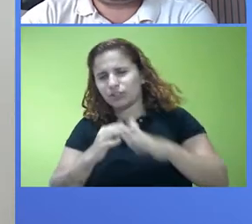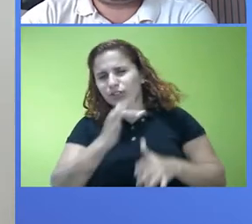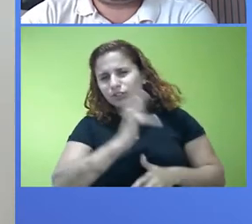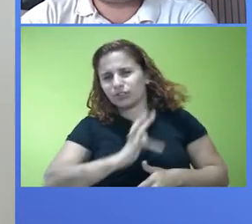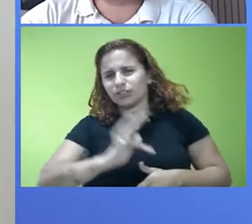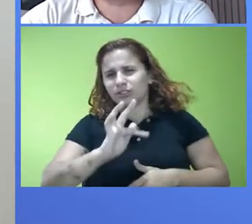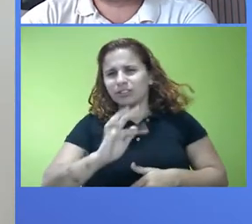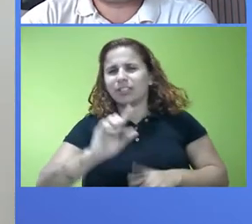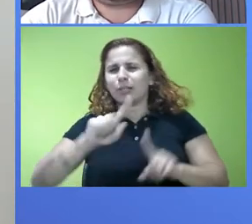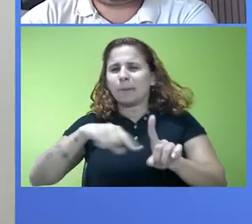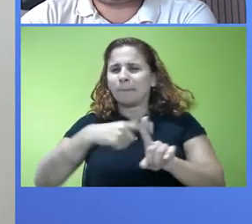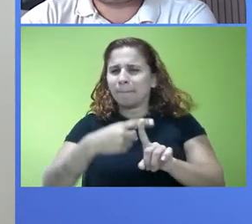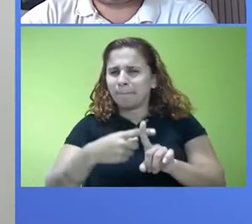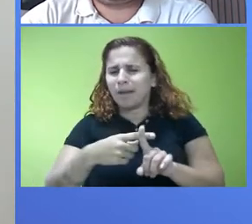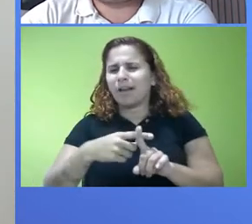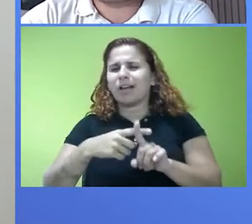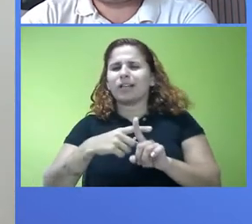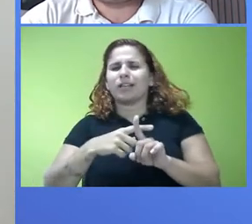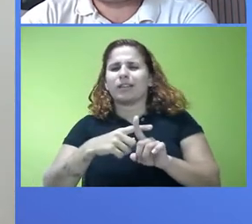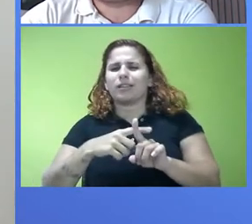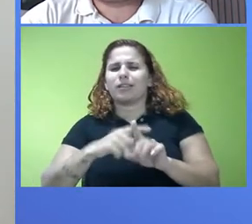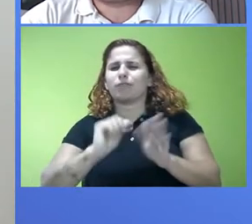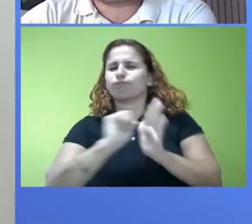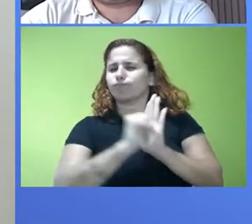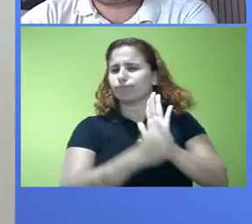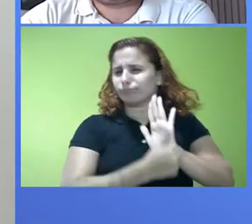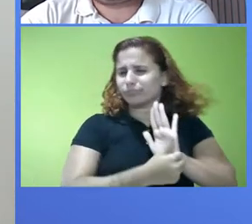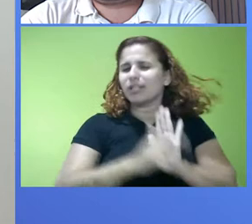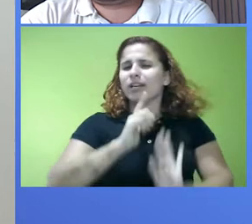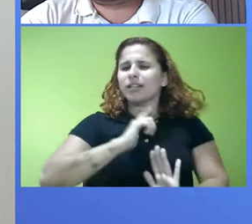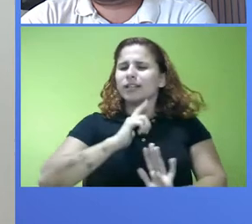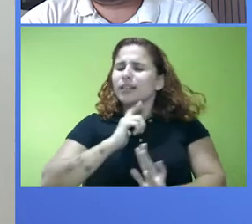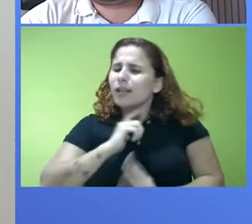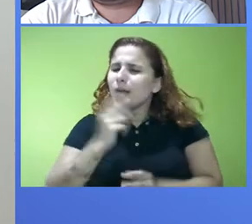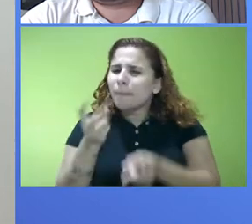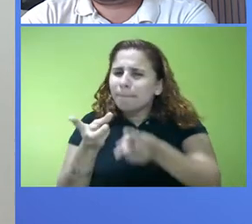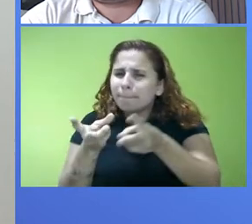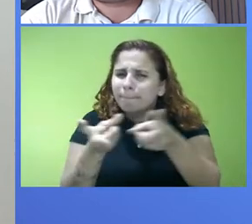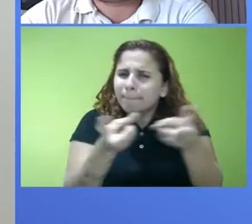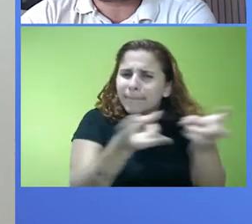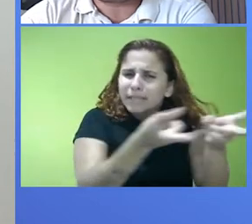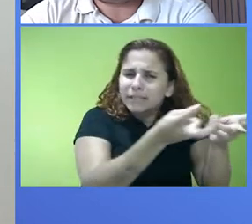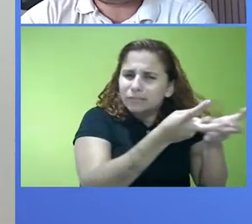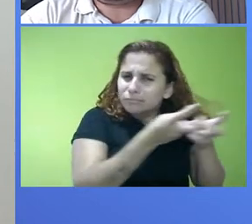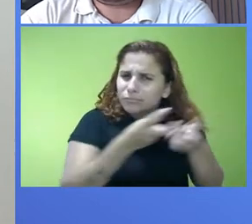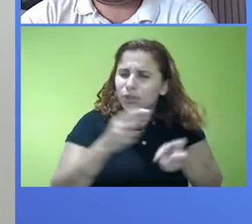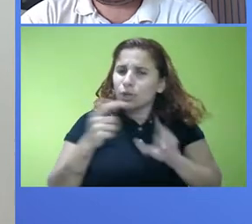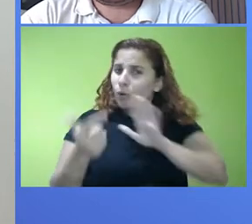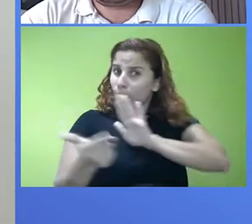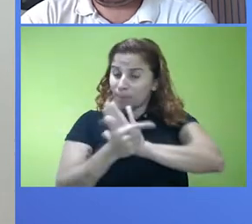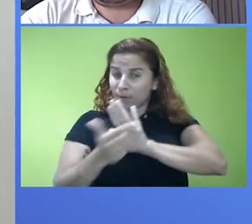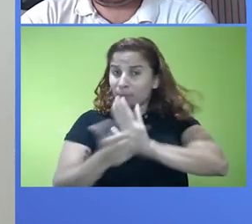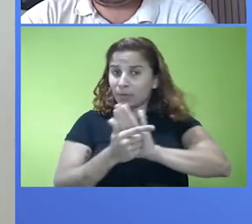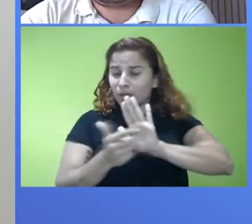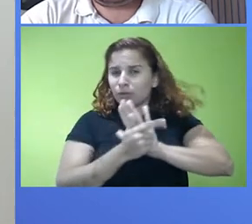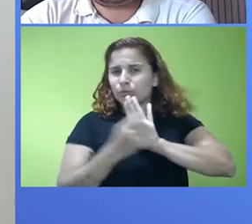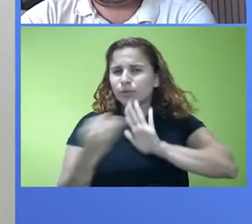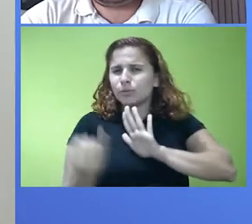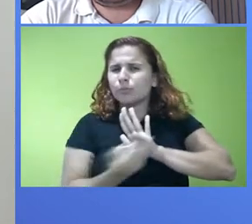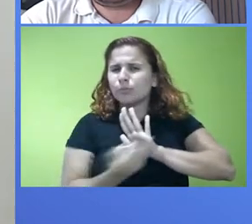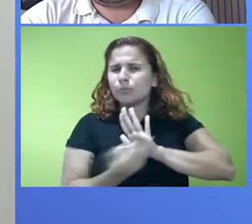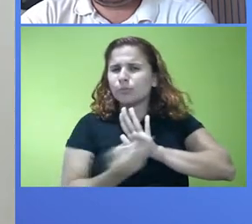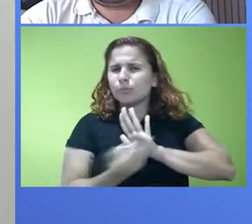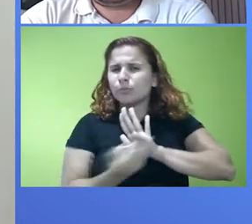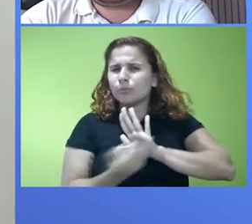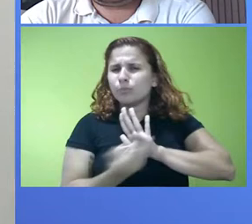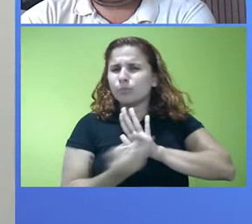Dal, que possam reconhecer esse papel importante desse movimento social, importante